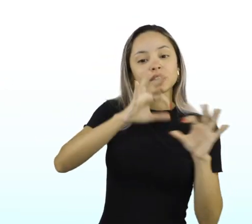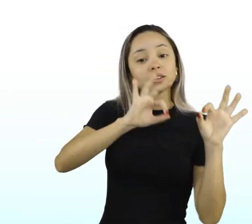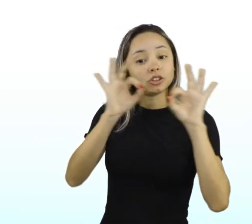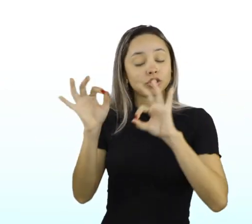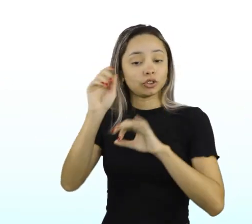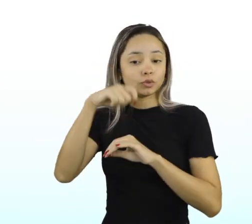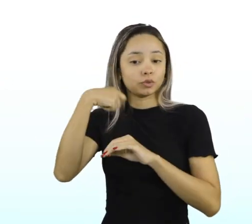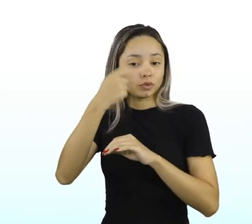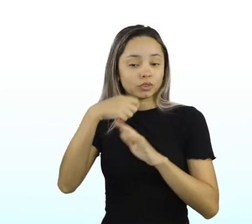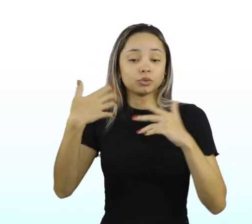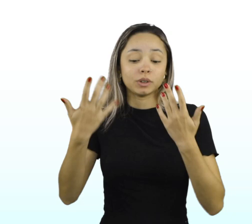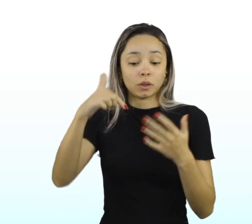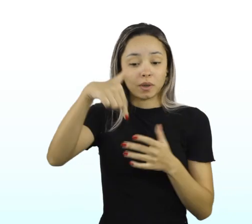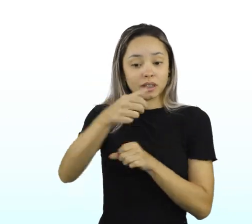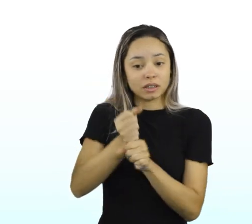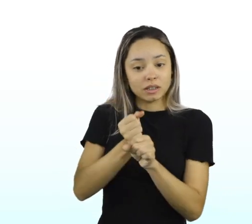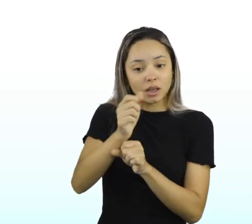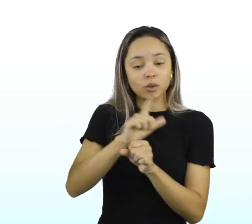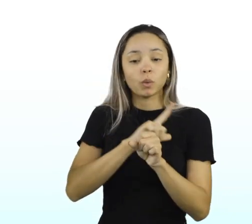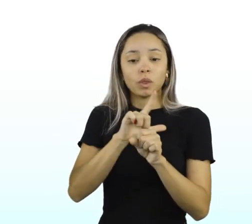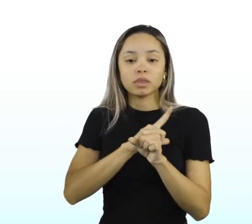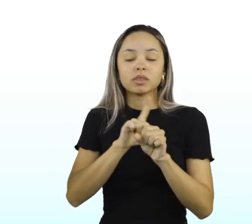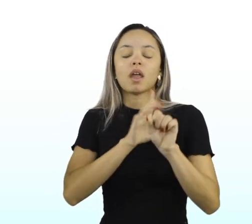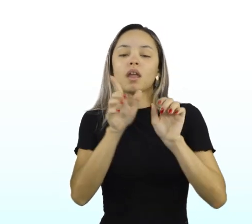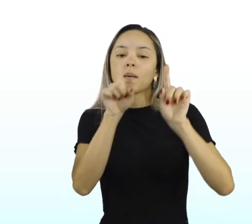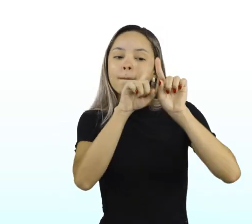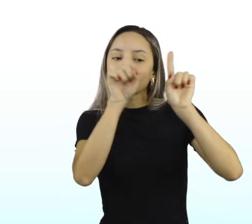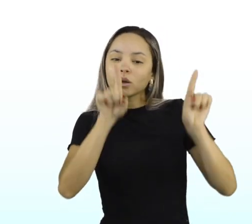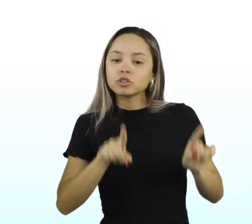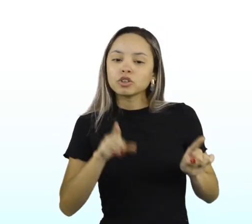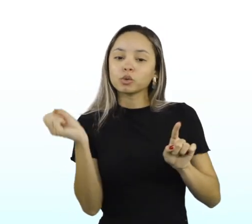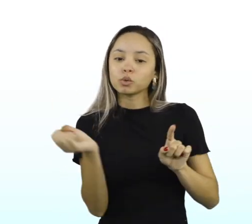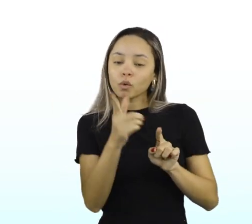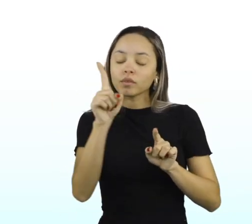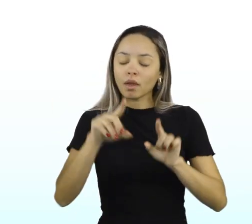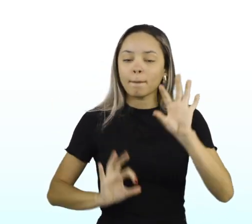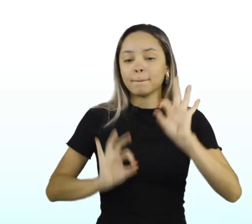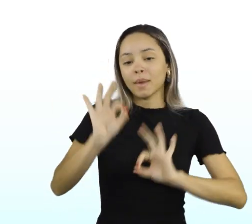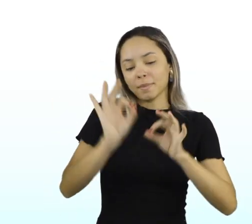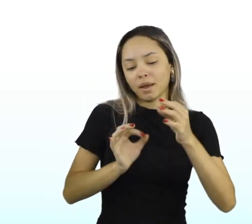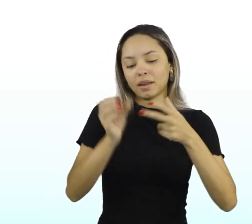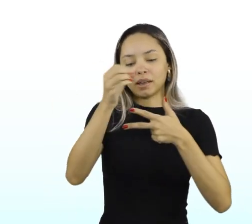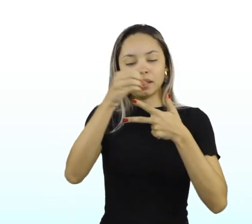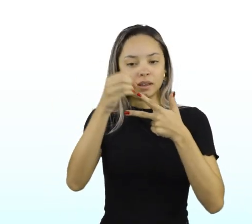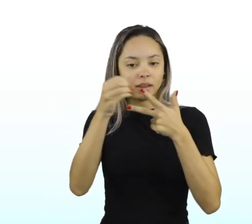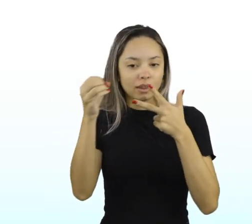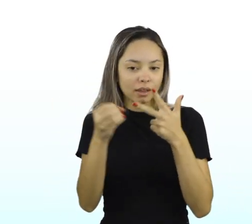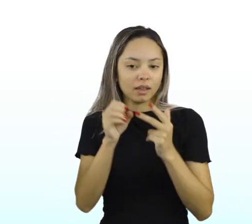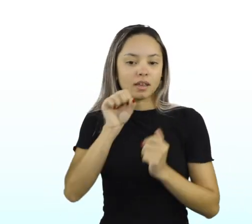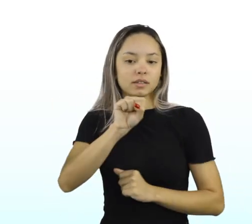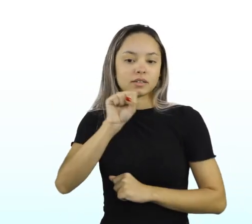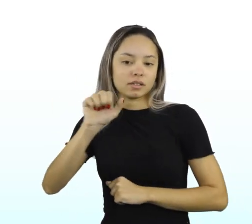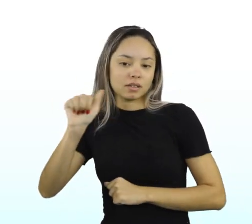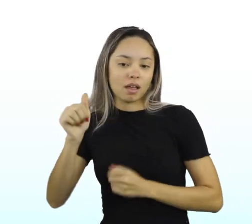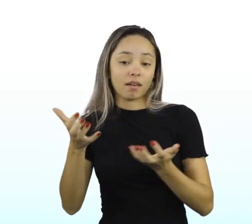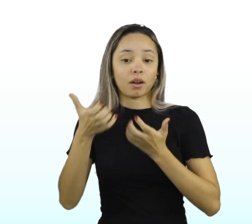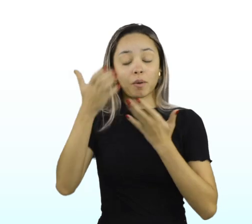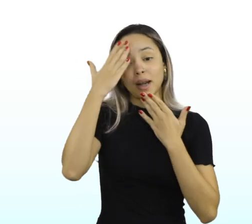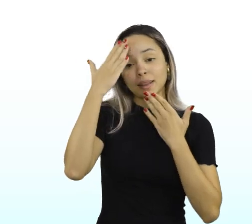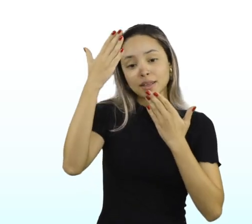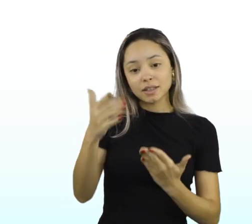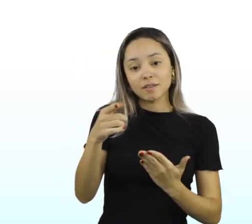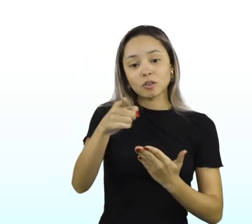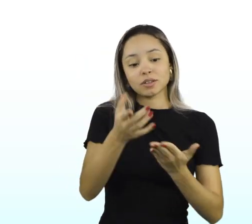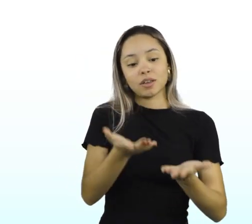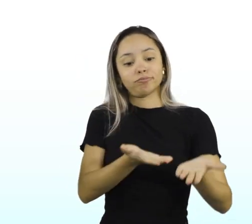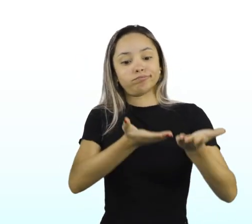ano estamos com um projeto novo, Prepara Enem SSA. Queria te agradecer por estar me recebendo na sua casa. E